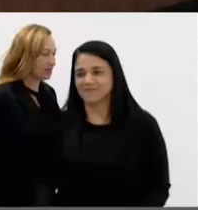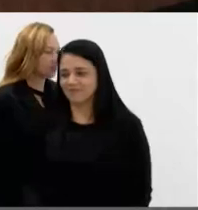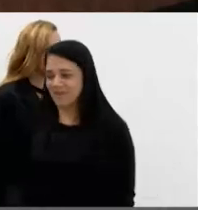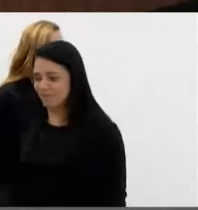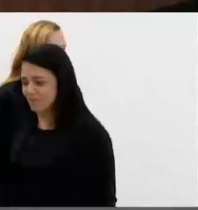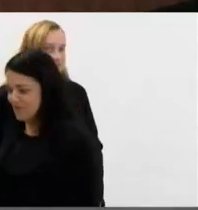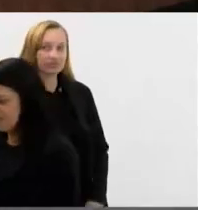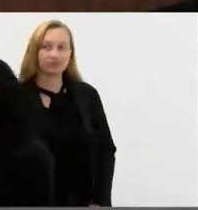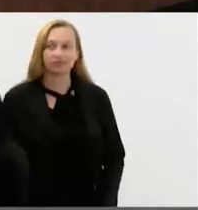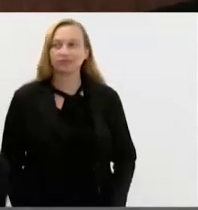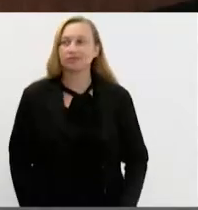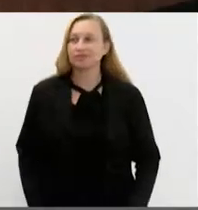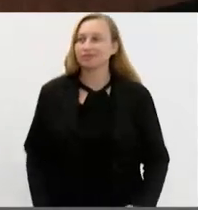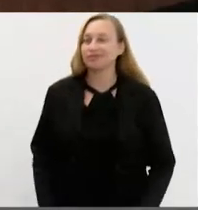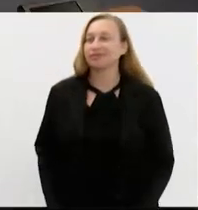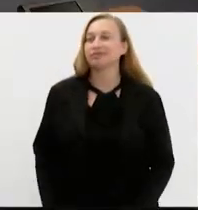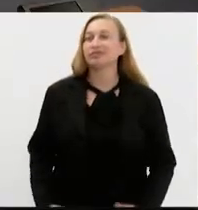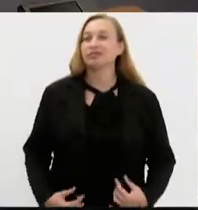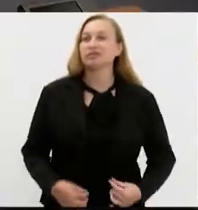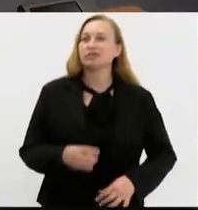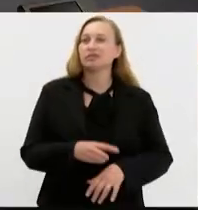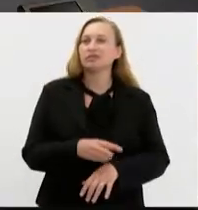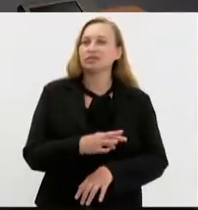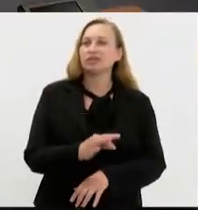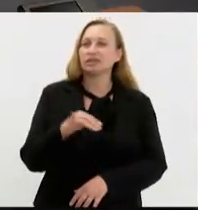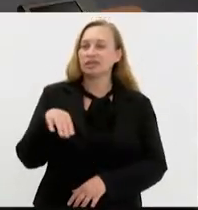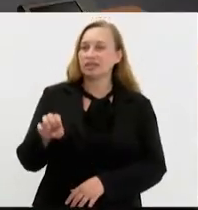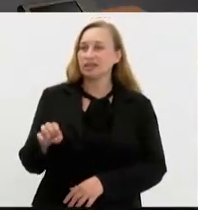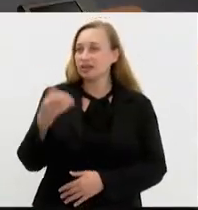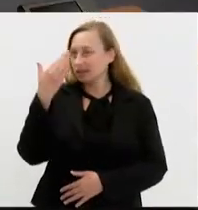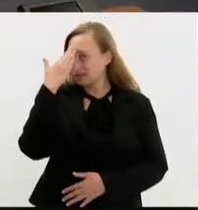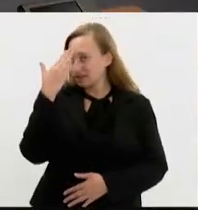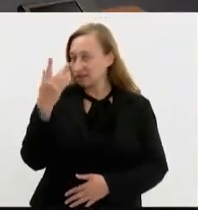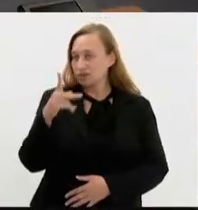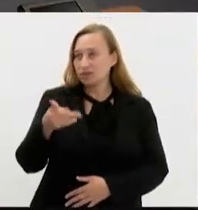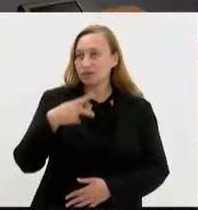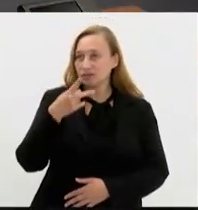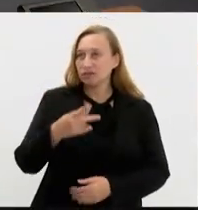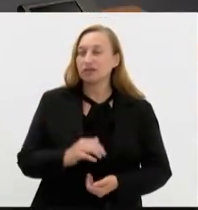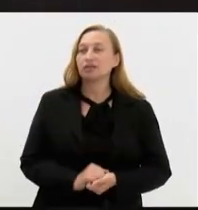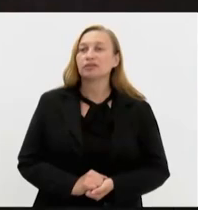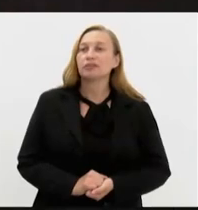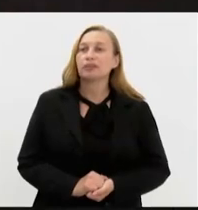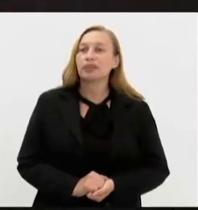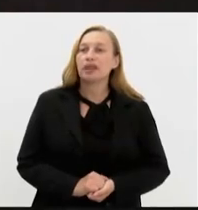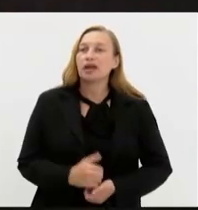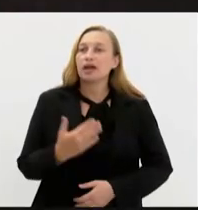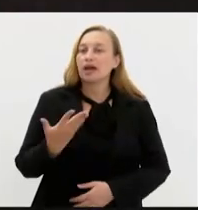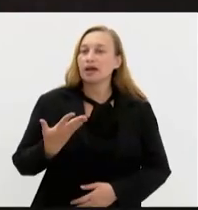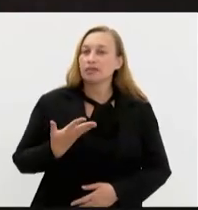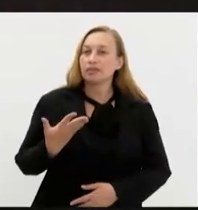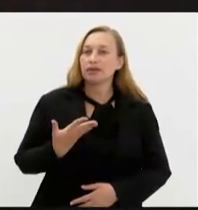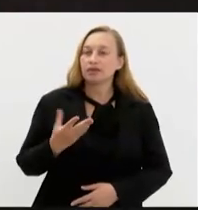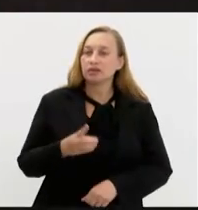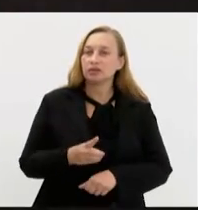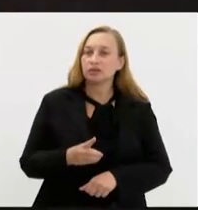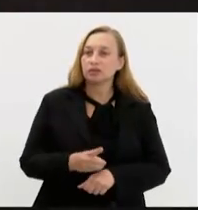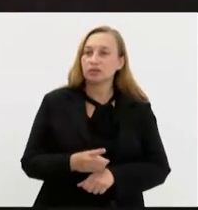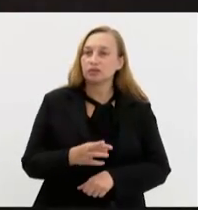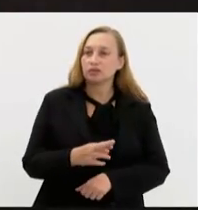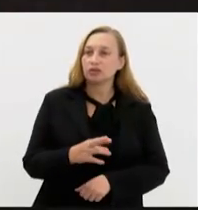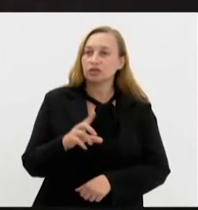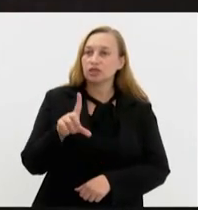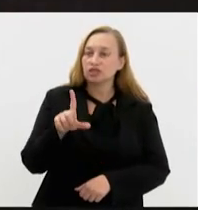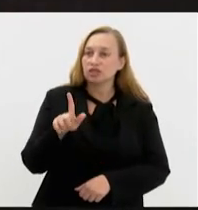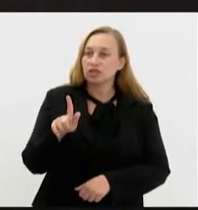todos Doutora Tatiana nós que agradecemos S brilhante fala por favor a a colega D Genilda questionou aqui a